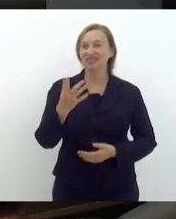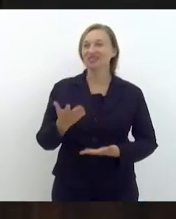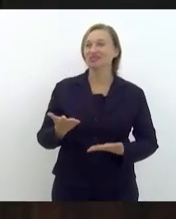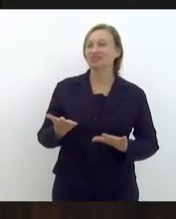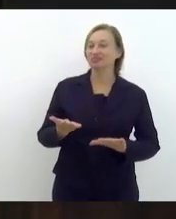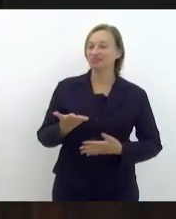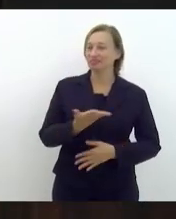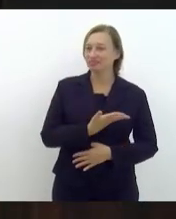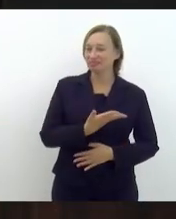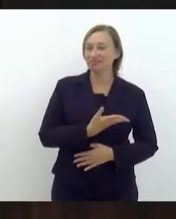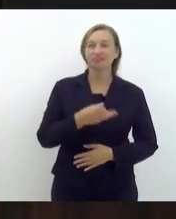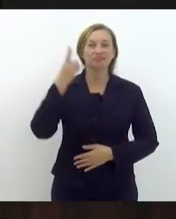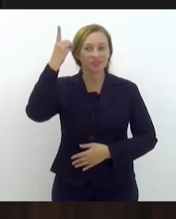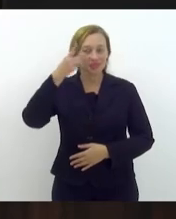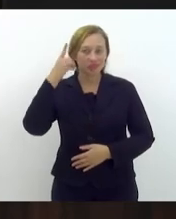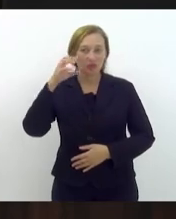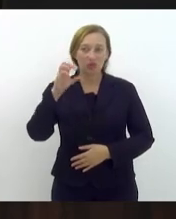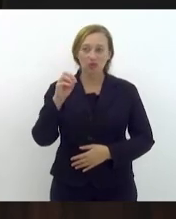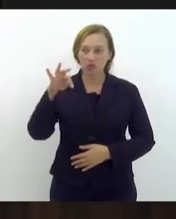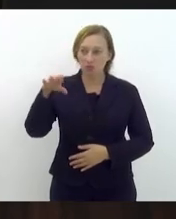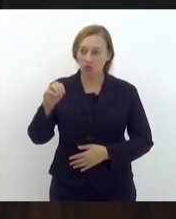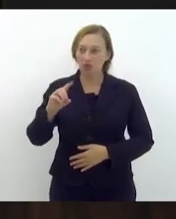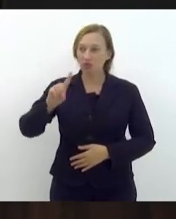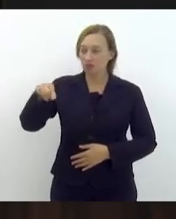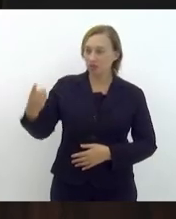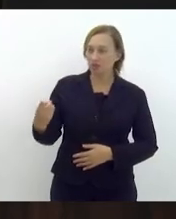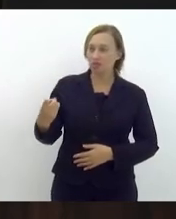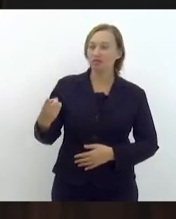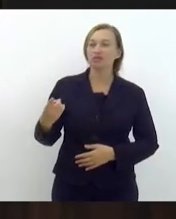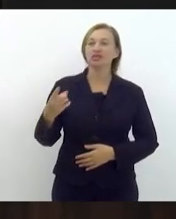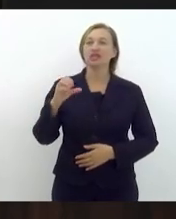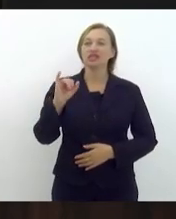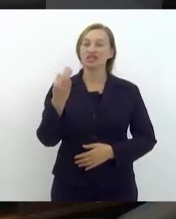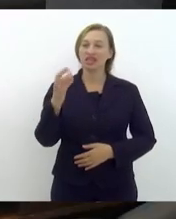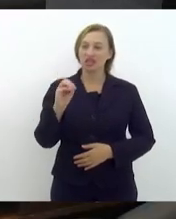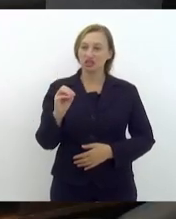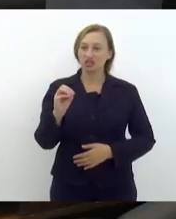Antônio de Paula próximo morador escrito Deputado Sérgio Fernandes